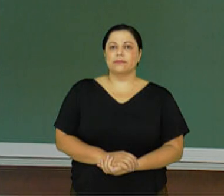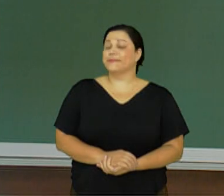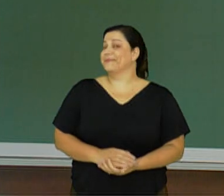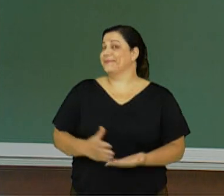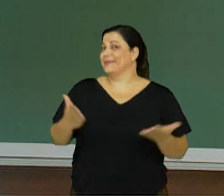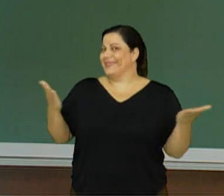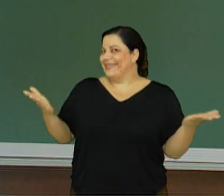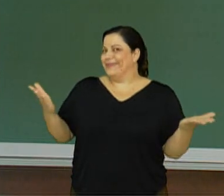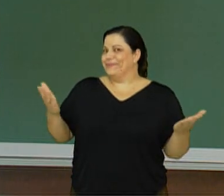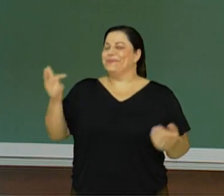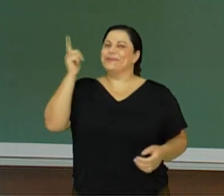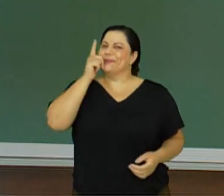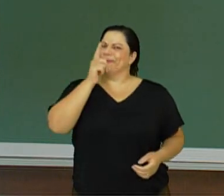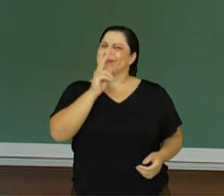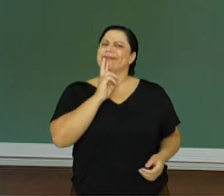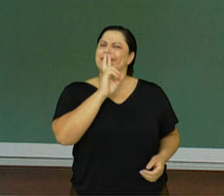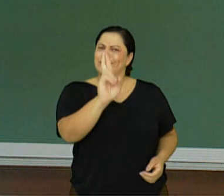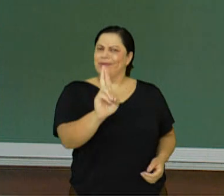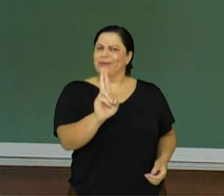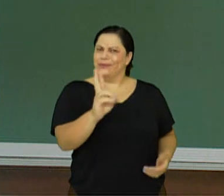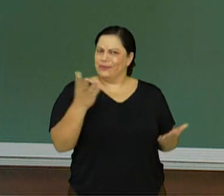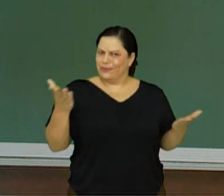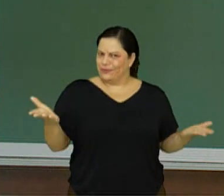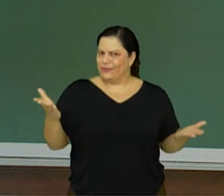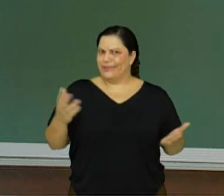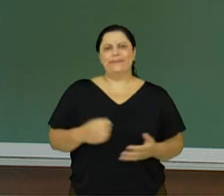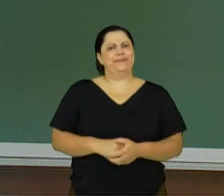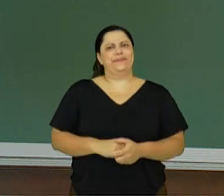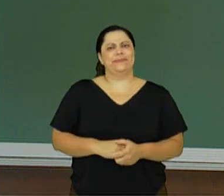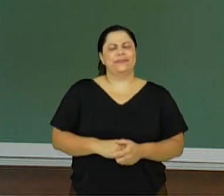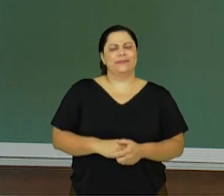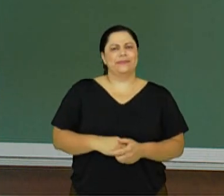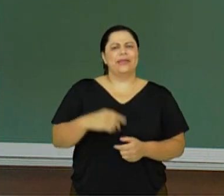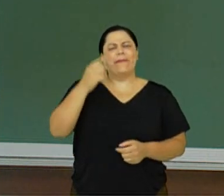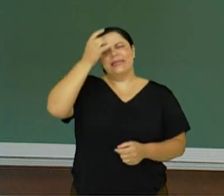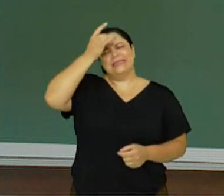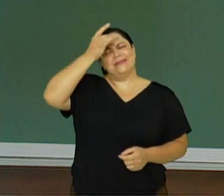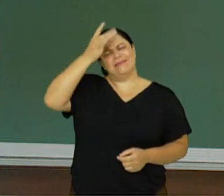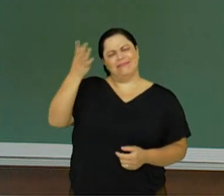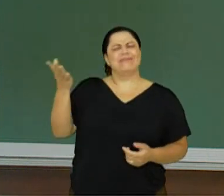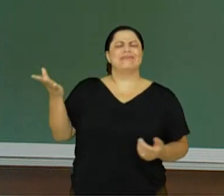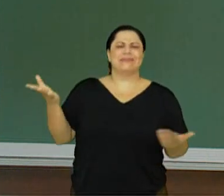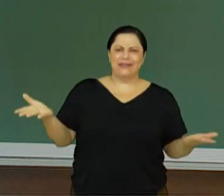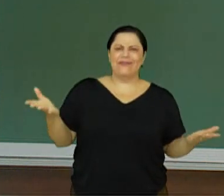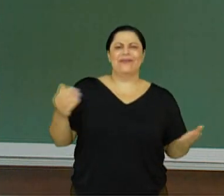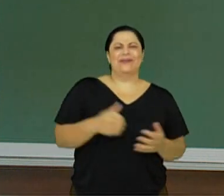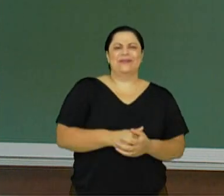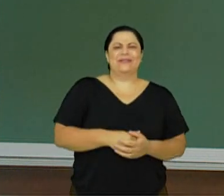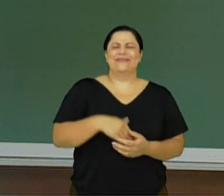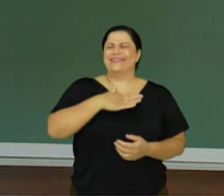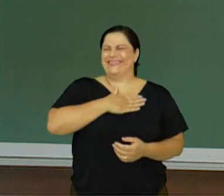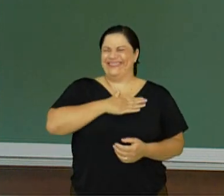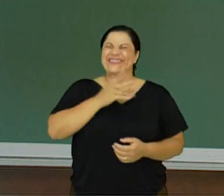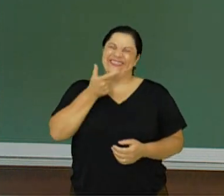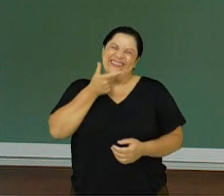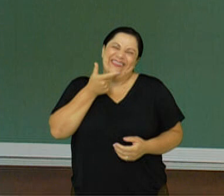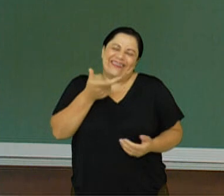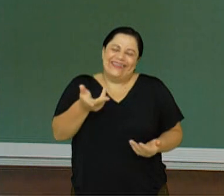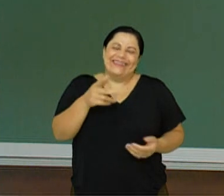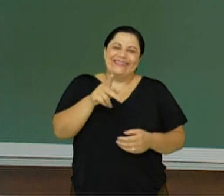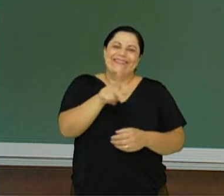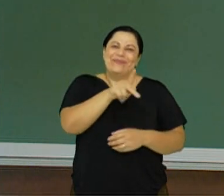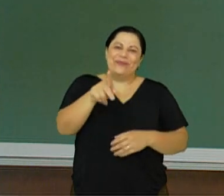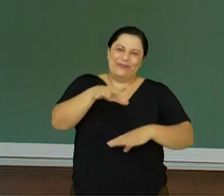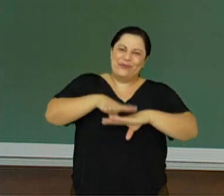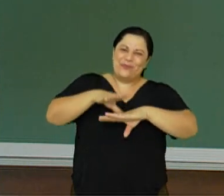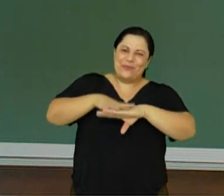E aí, povo, conseguiram resolver? Mas essa questão eu acho fácil, gente. Vocês odeiam quando o professor de matemática fala que a questão é